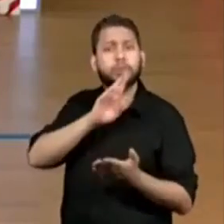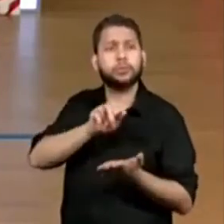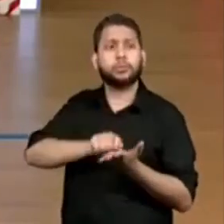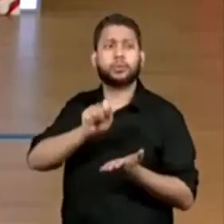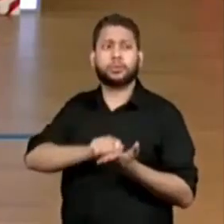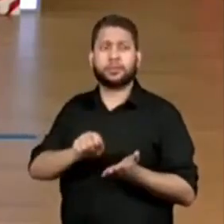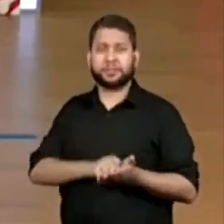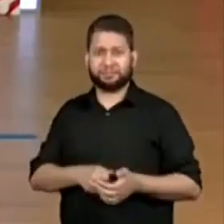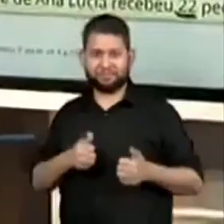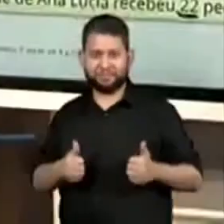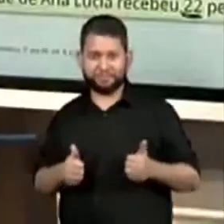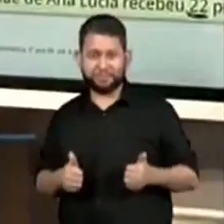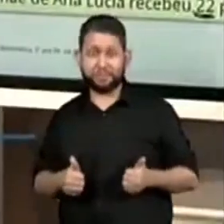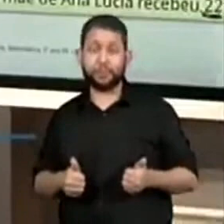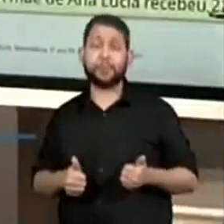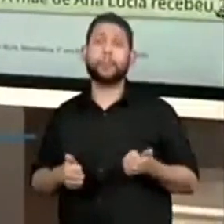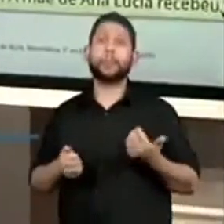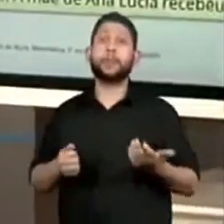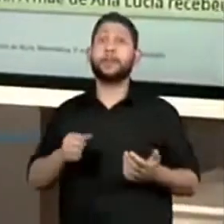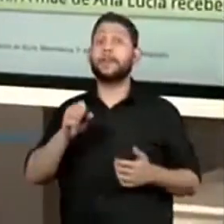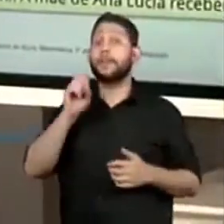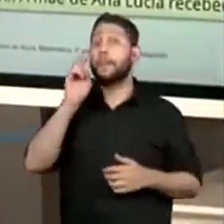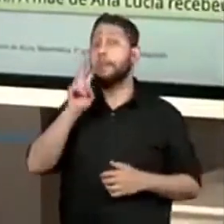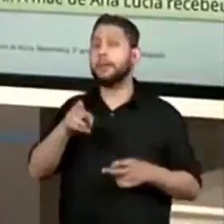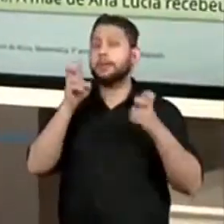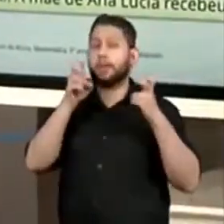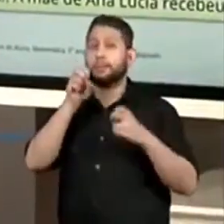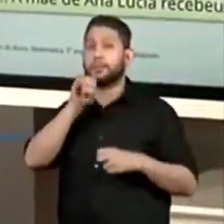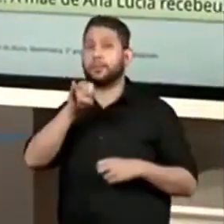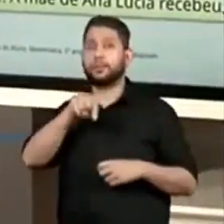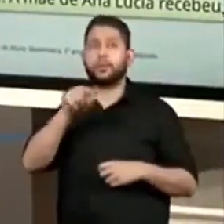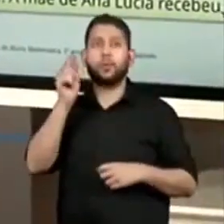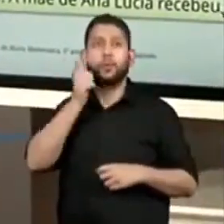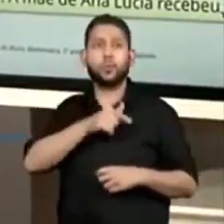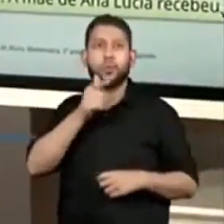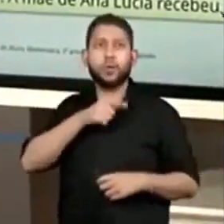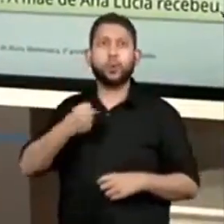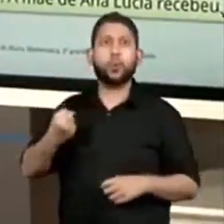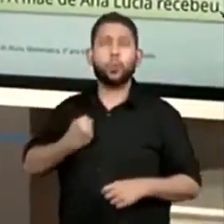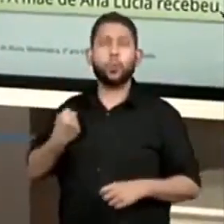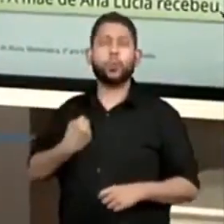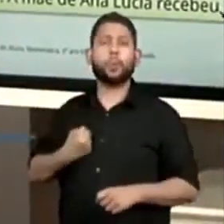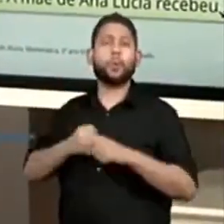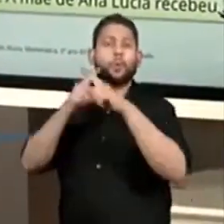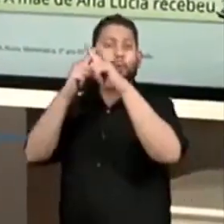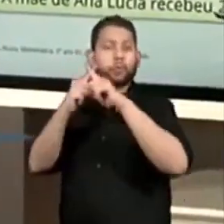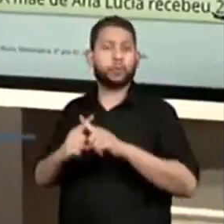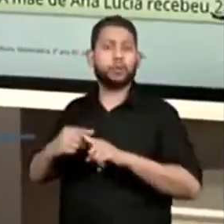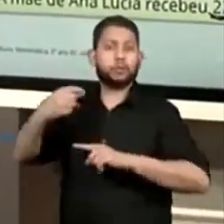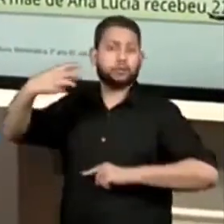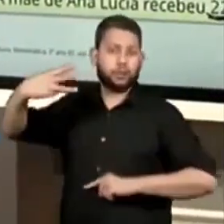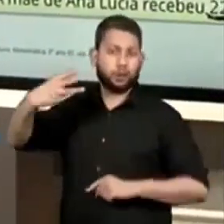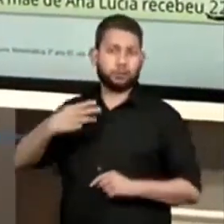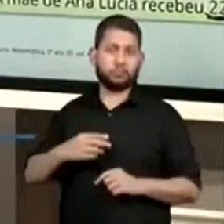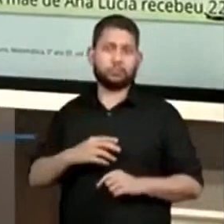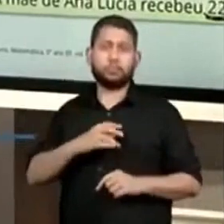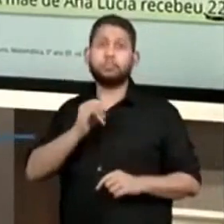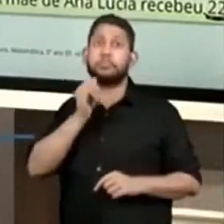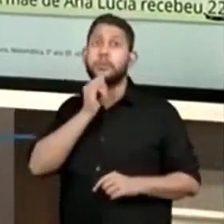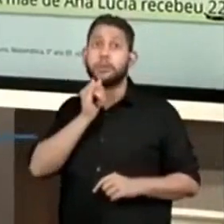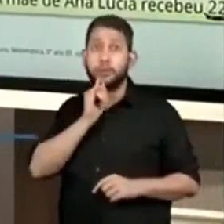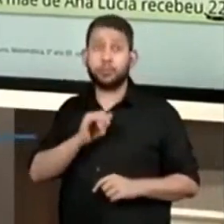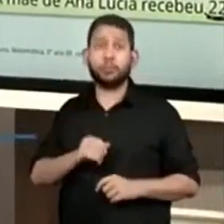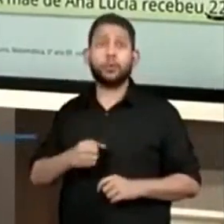galeria é o seguinte vê se vocês conseguem fazer uma lista com múltiplos de 3 é só para dar por exemplo para começar